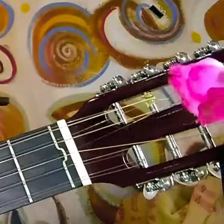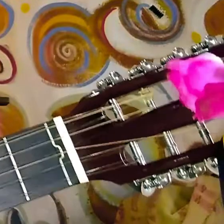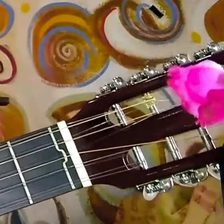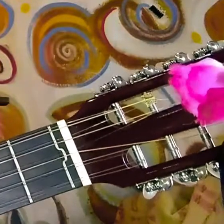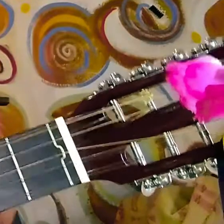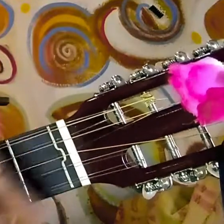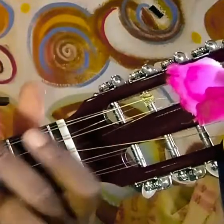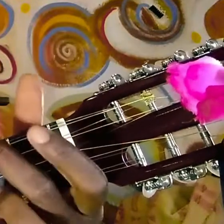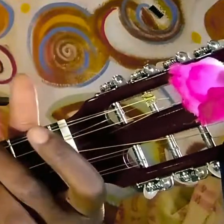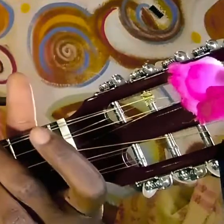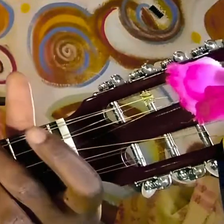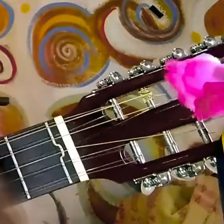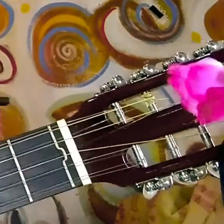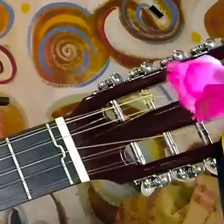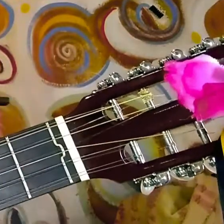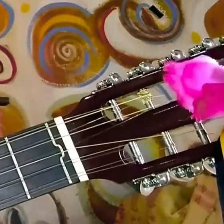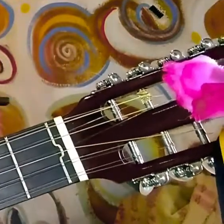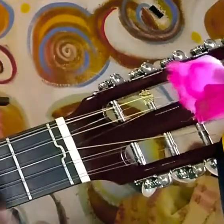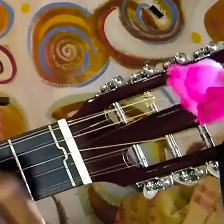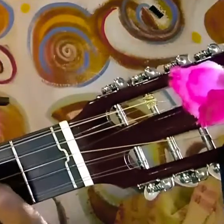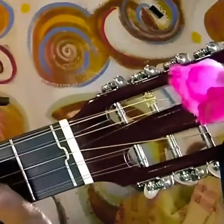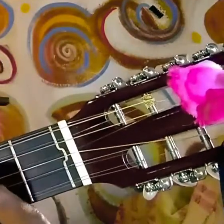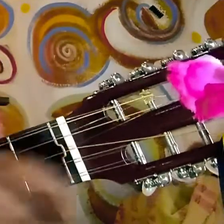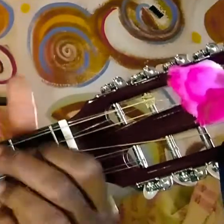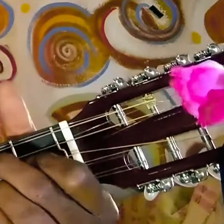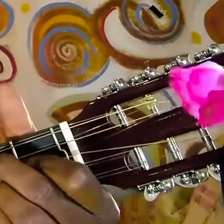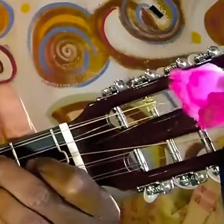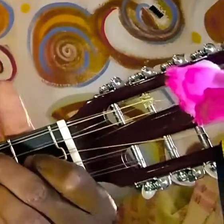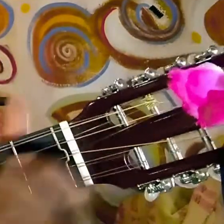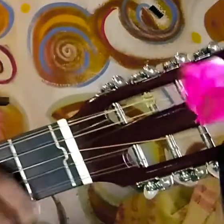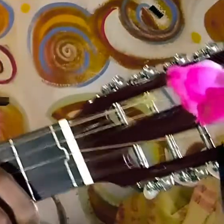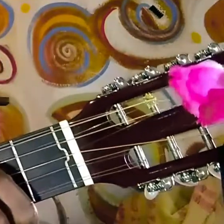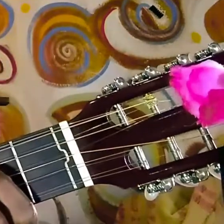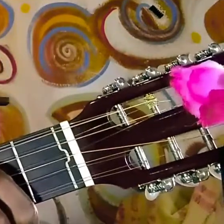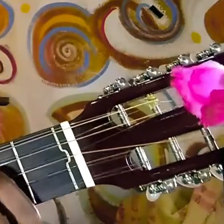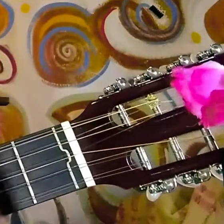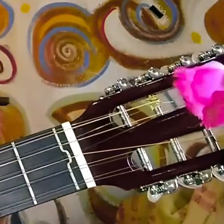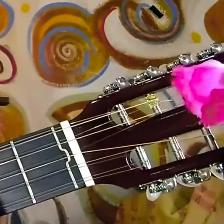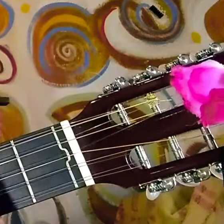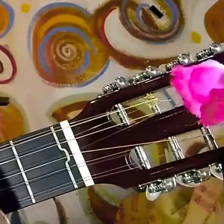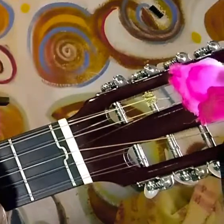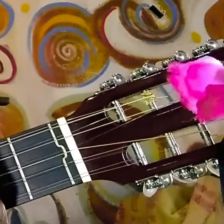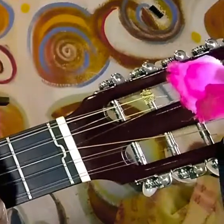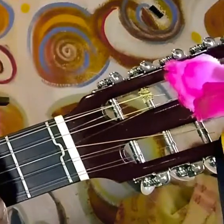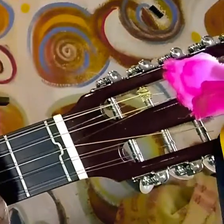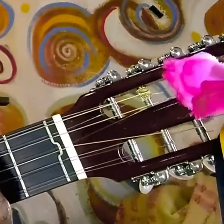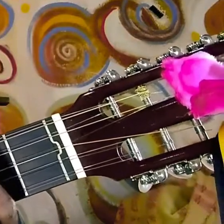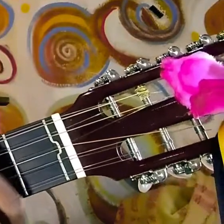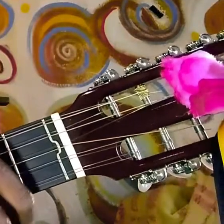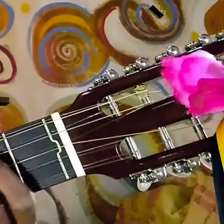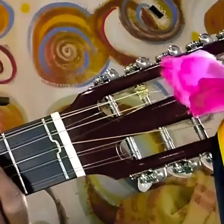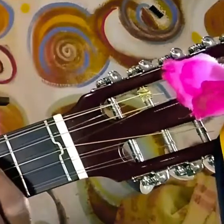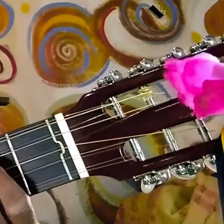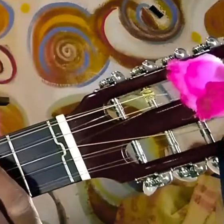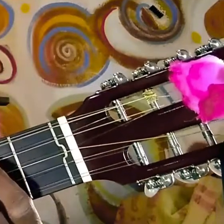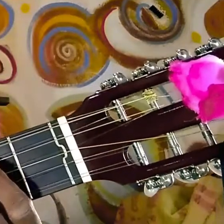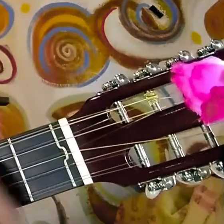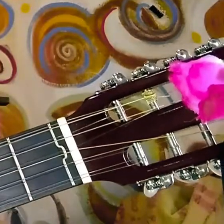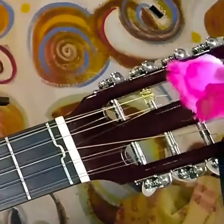vou lá de casa me dá licença eu tô chegando para cantar